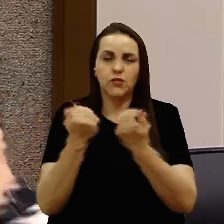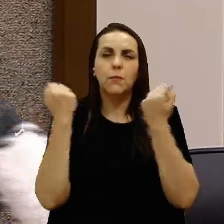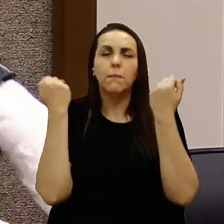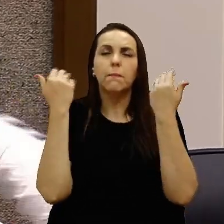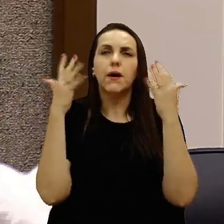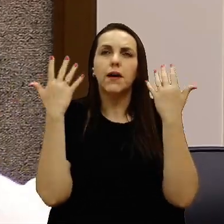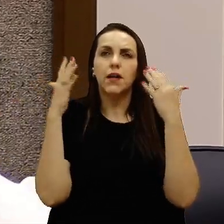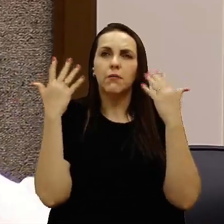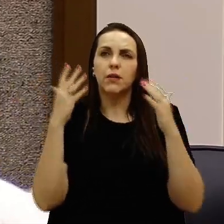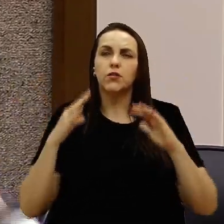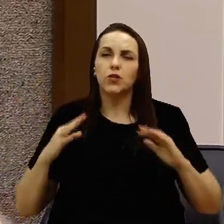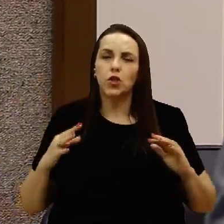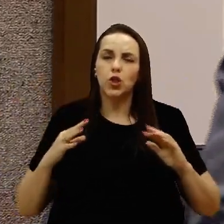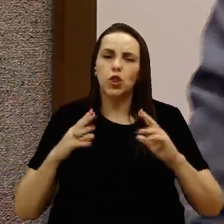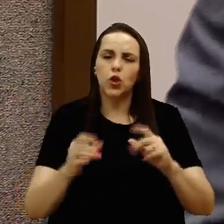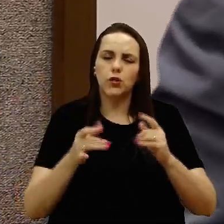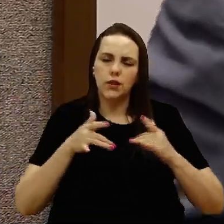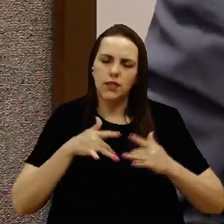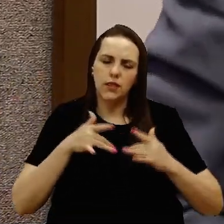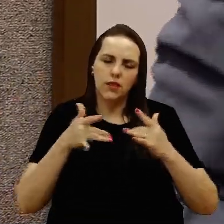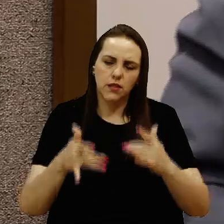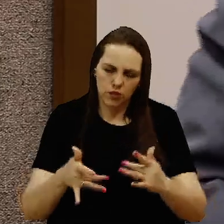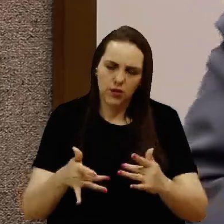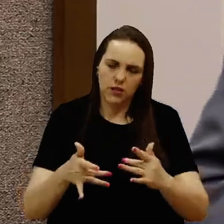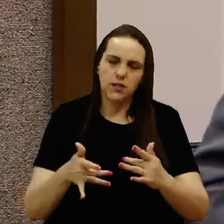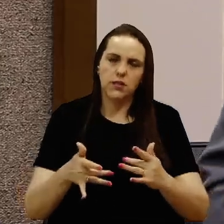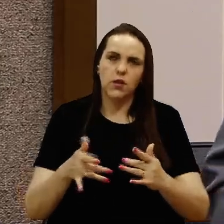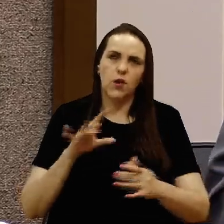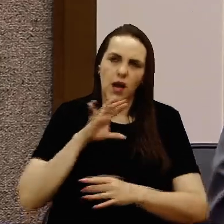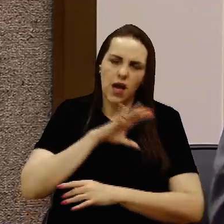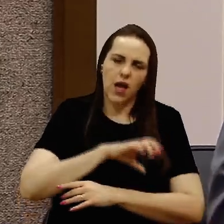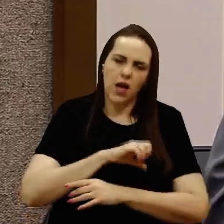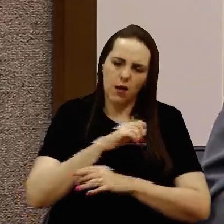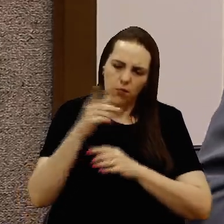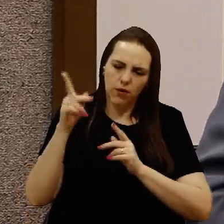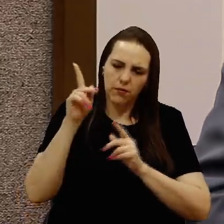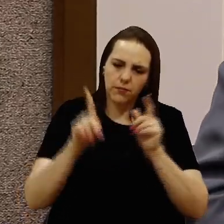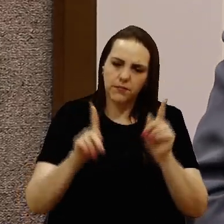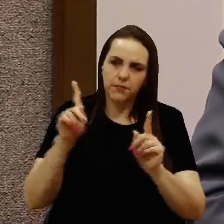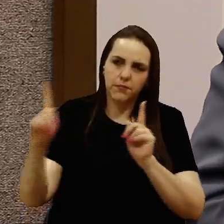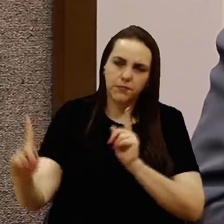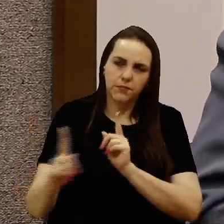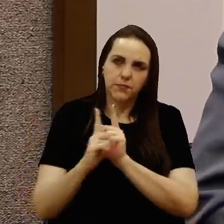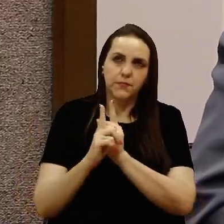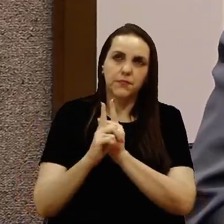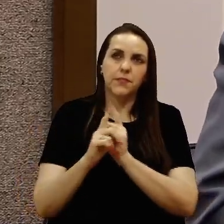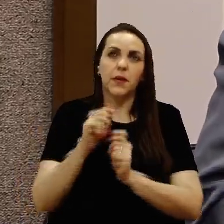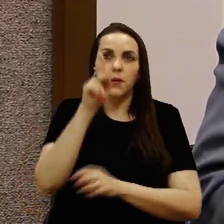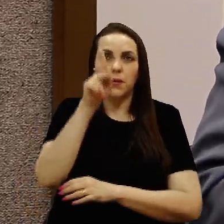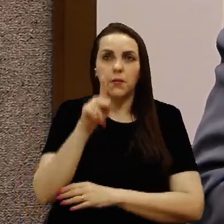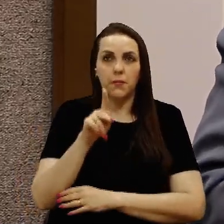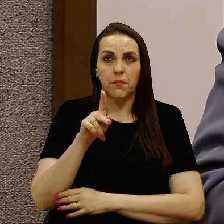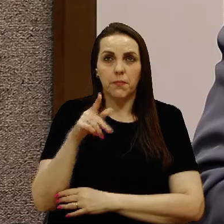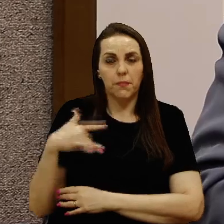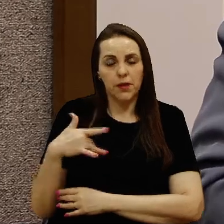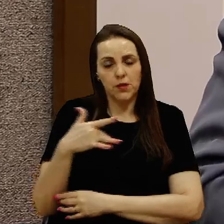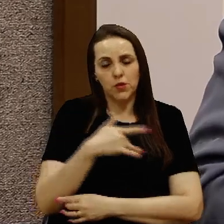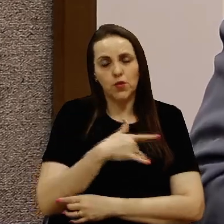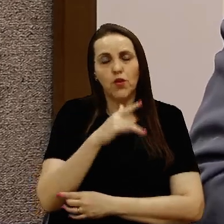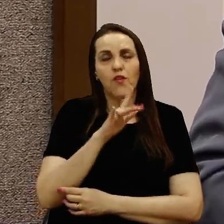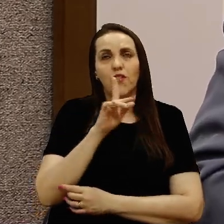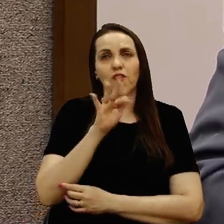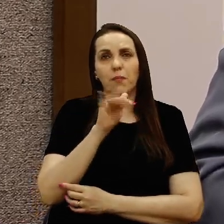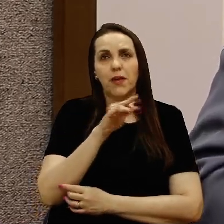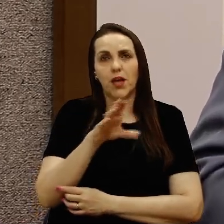pela dedicação, o amor ao próximo, pastor Fabiano, toda essa equipe, e obrigado pelo convite.